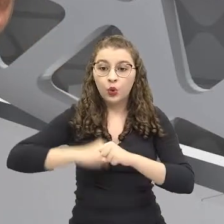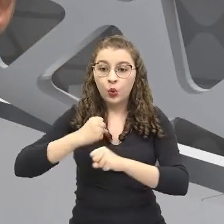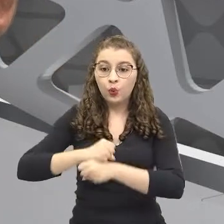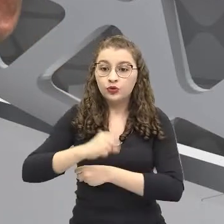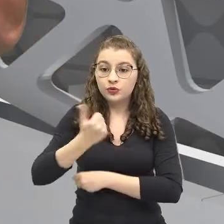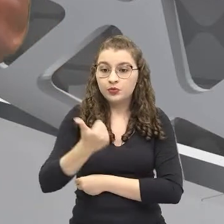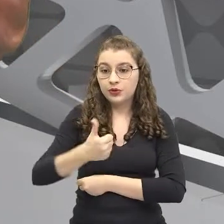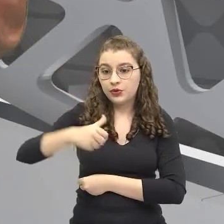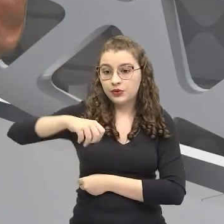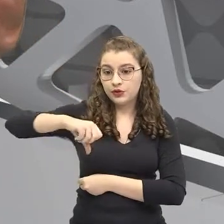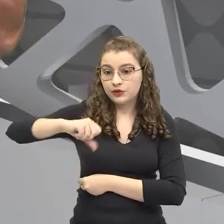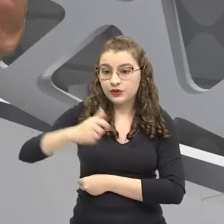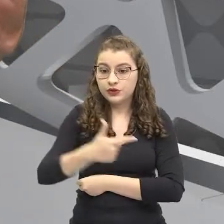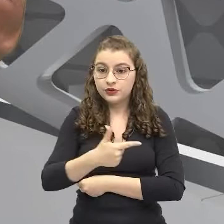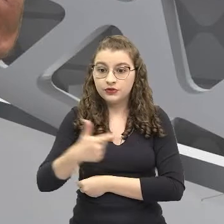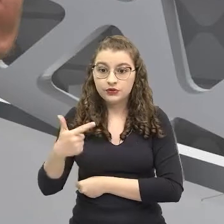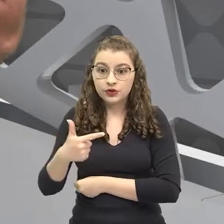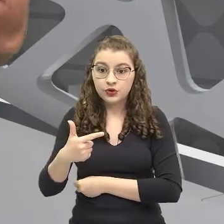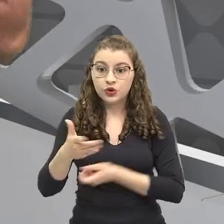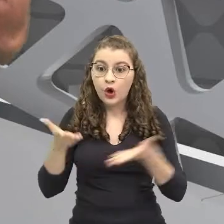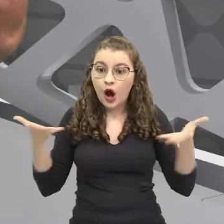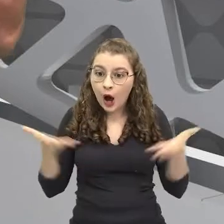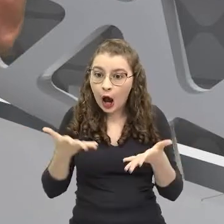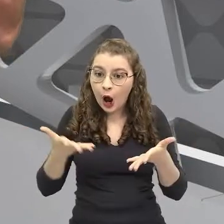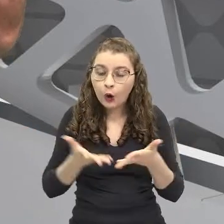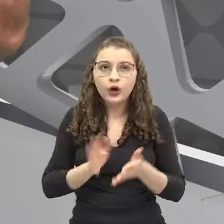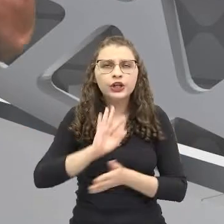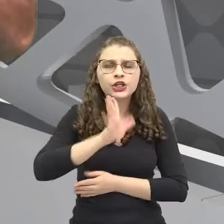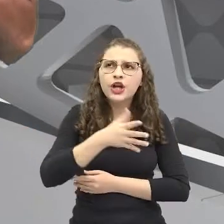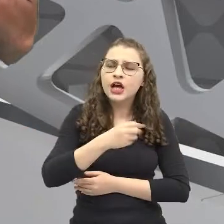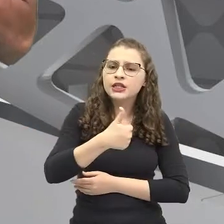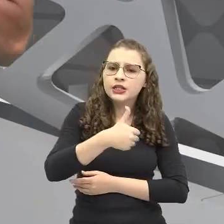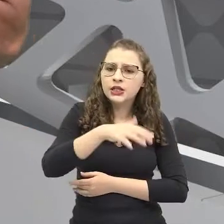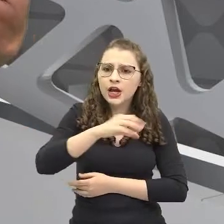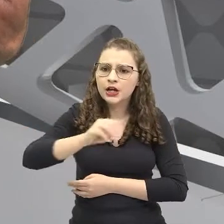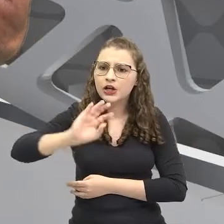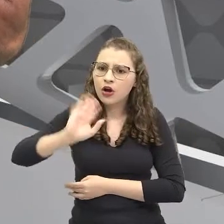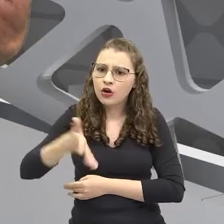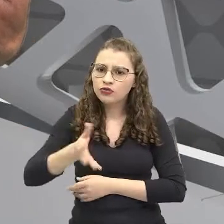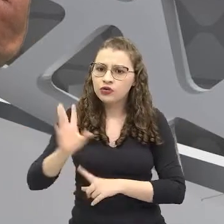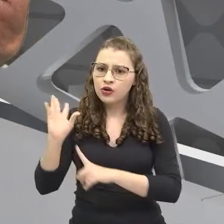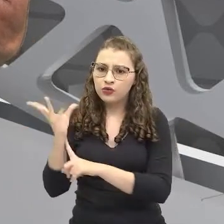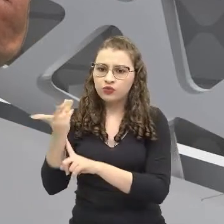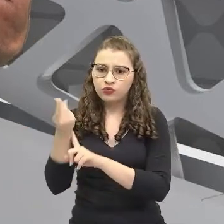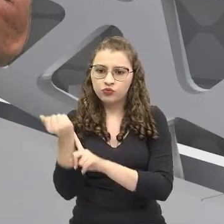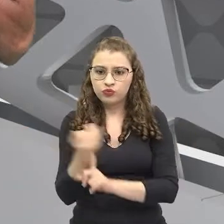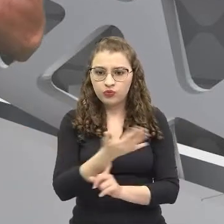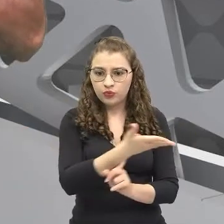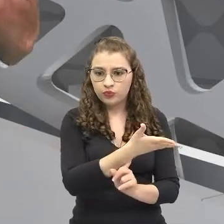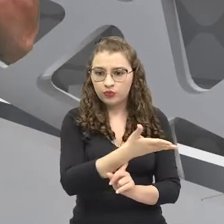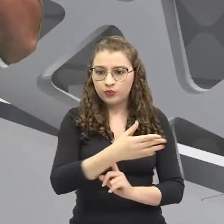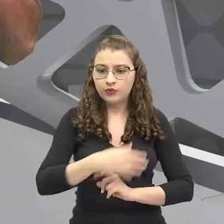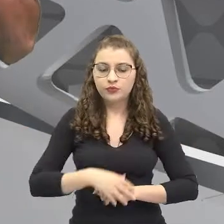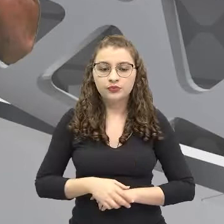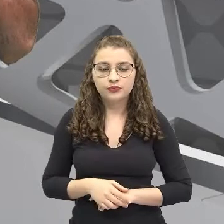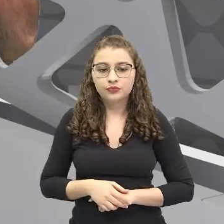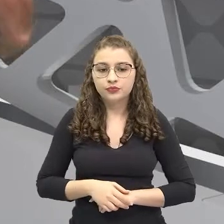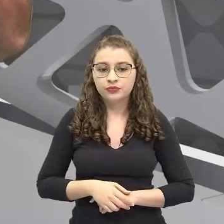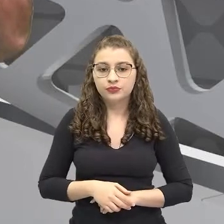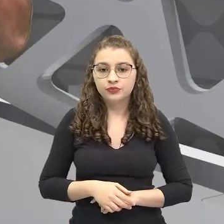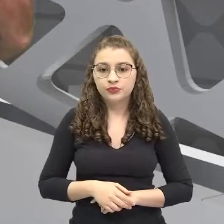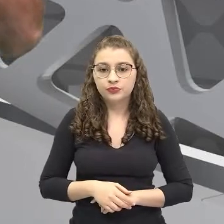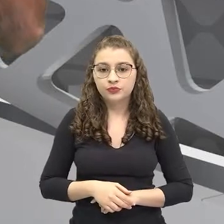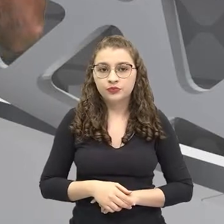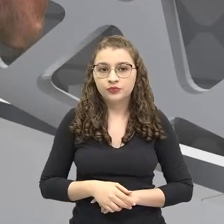1922. Então, esse ano estamos completando 100 anos de Semana da Arte Moderna, de 1922. Então, o